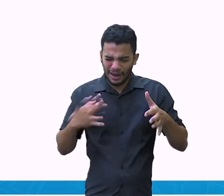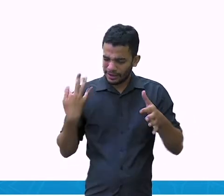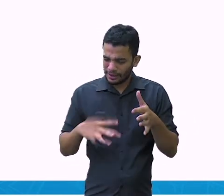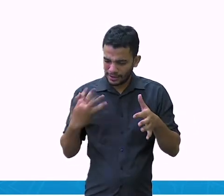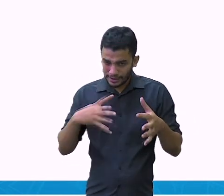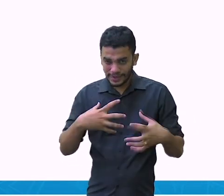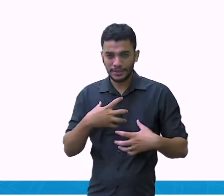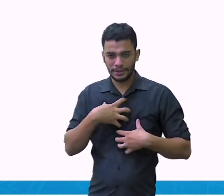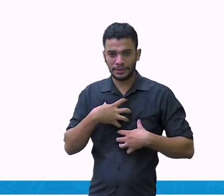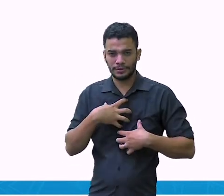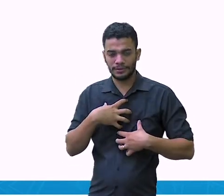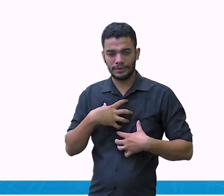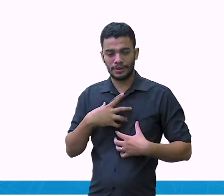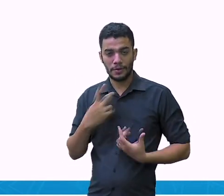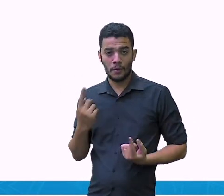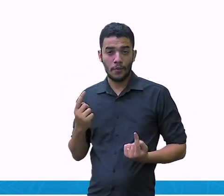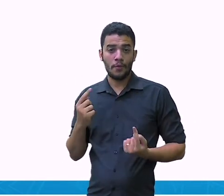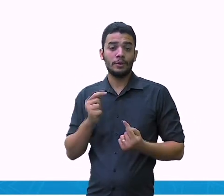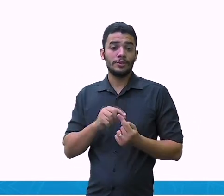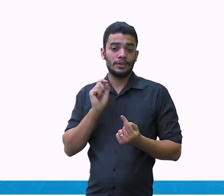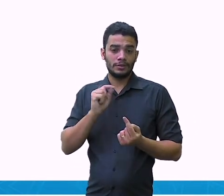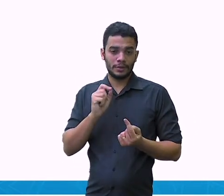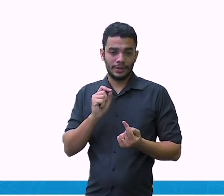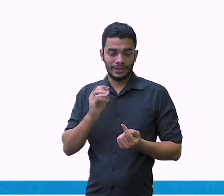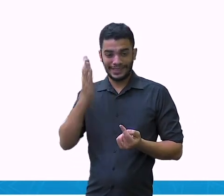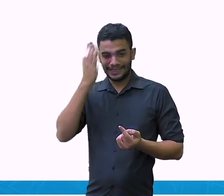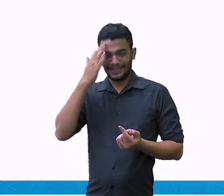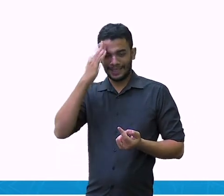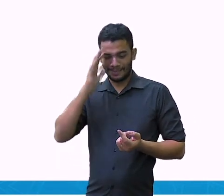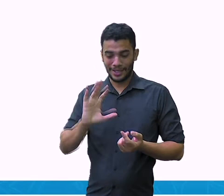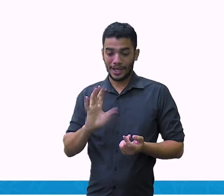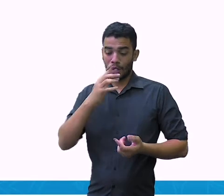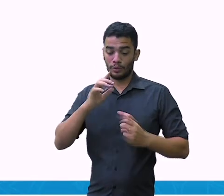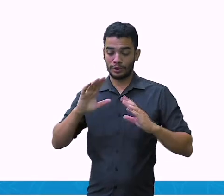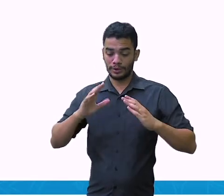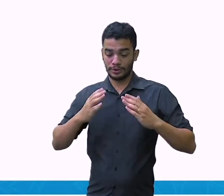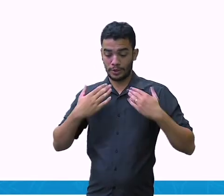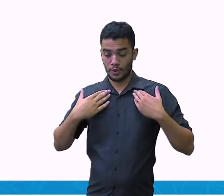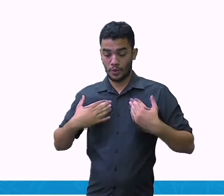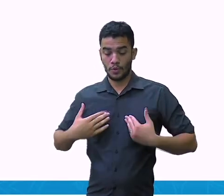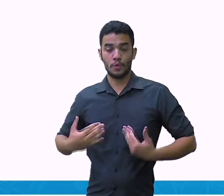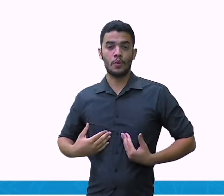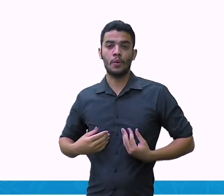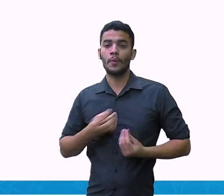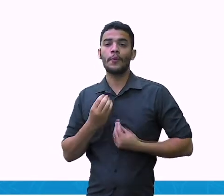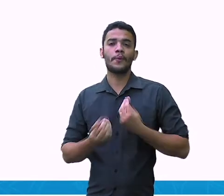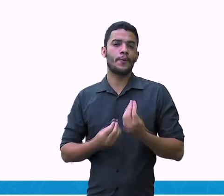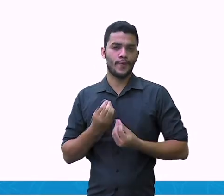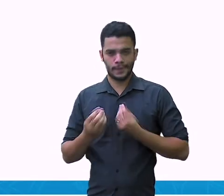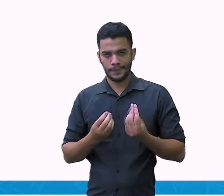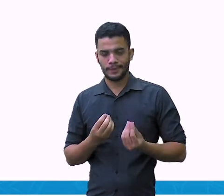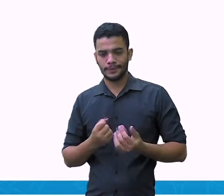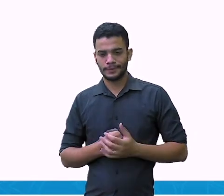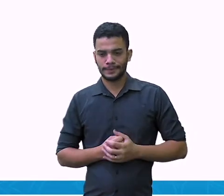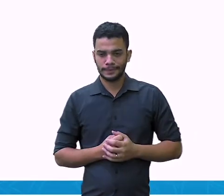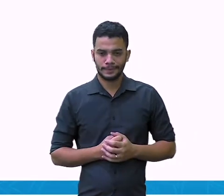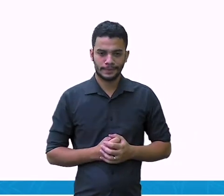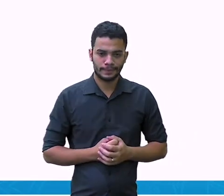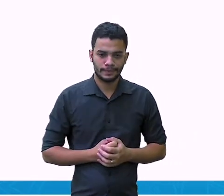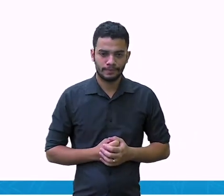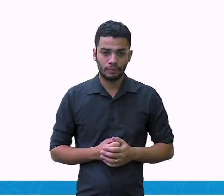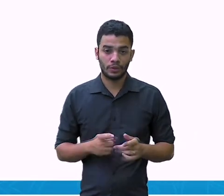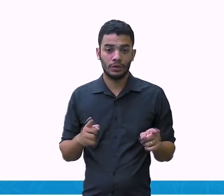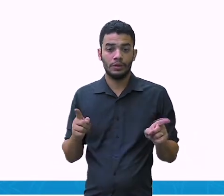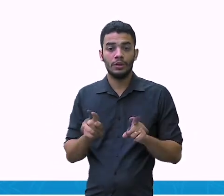cheirosa. Então, esse cheiro aí, os neurônios estão relacionados a esta função.